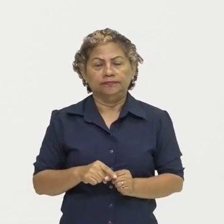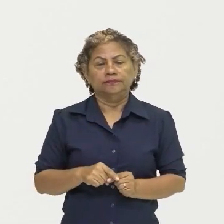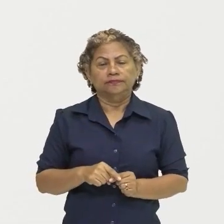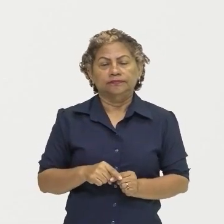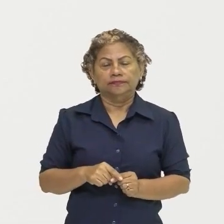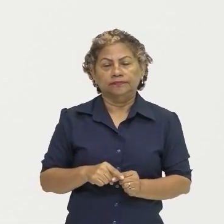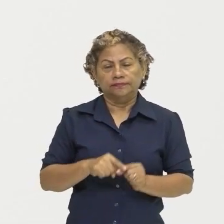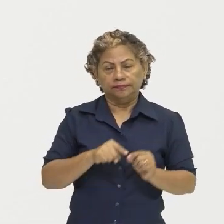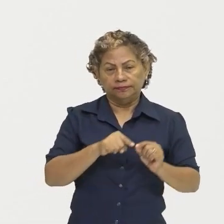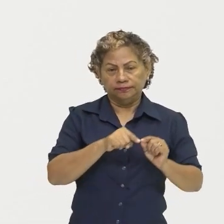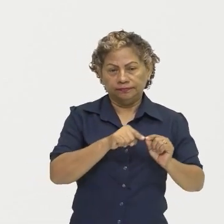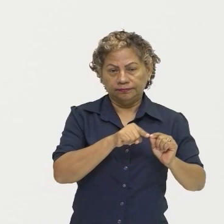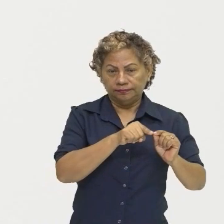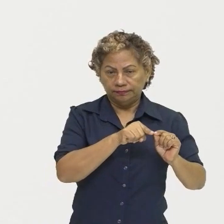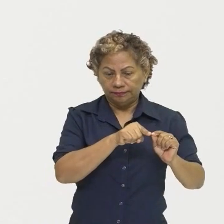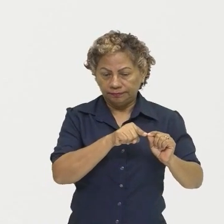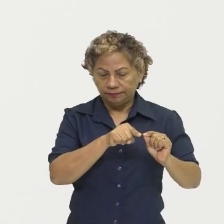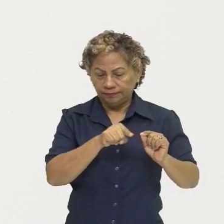orientada,